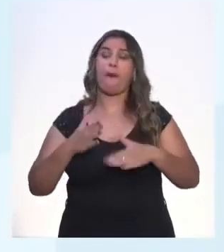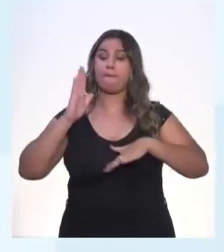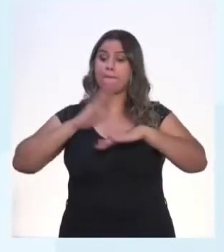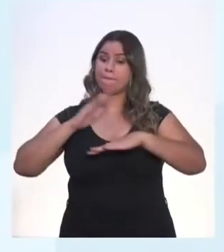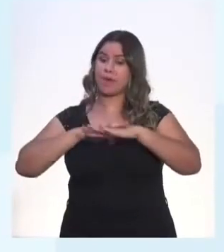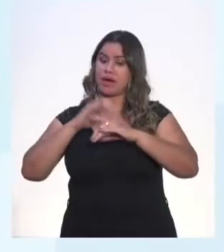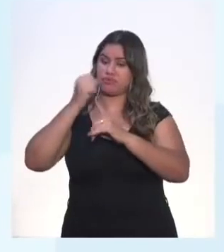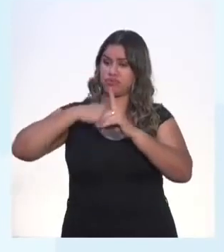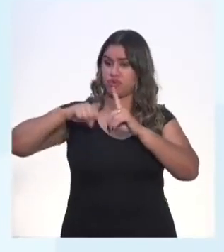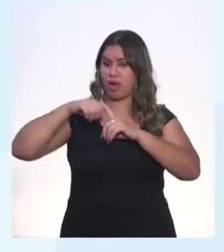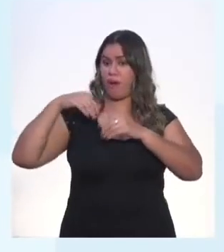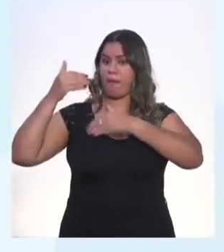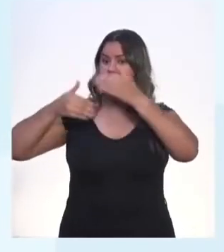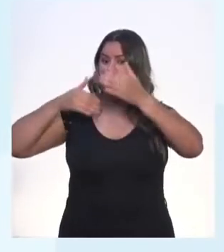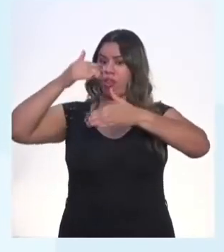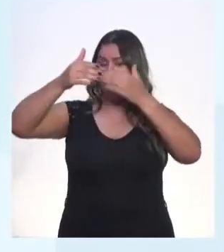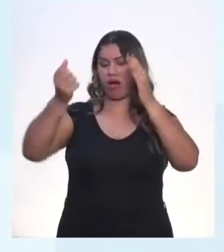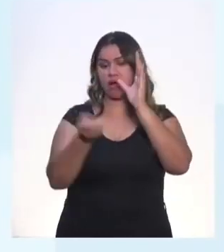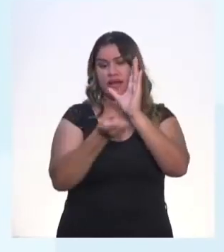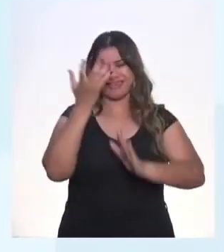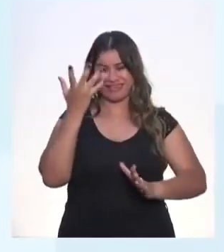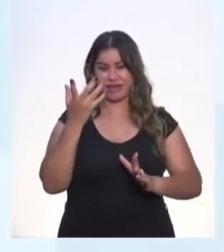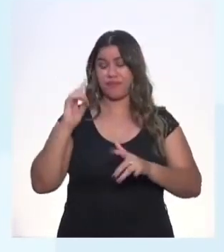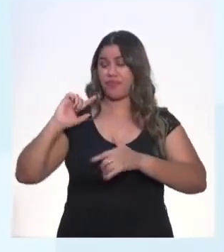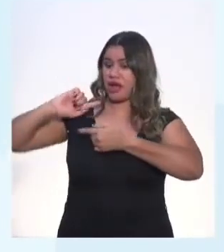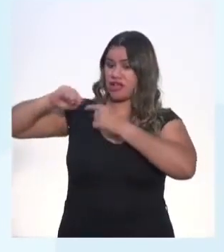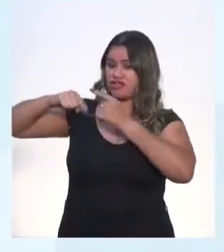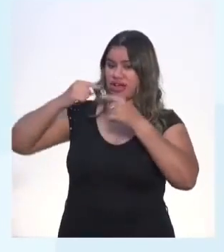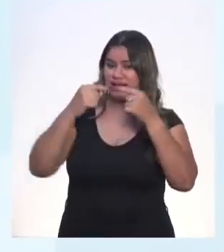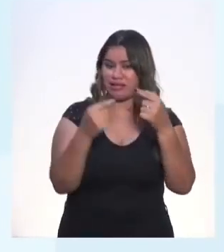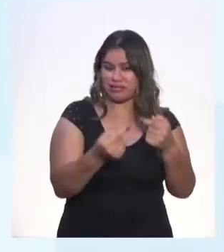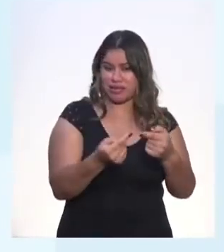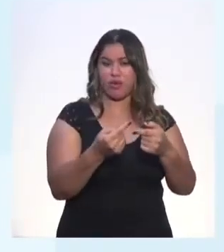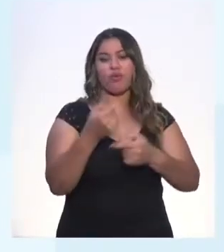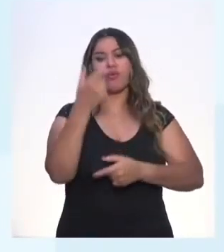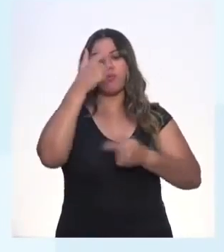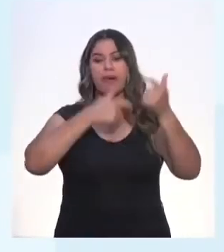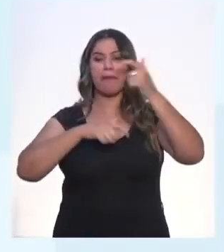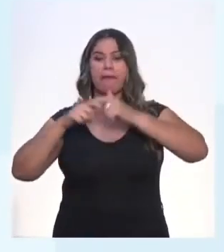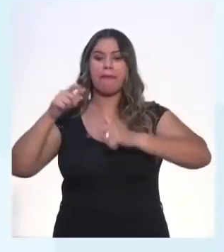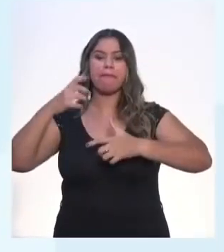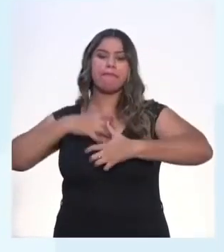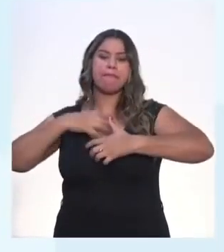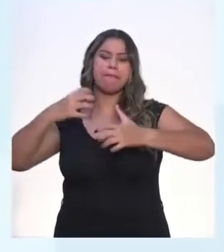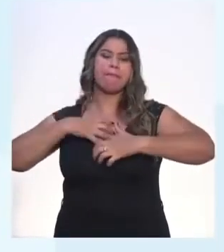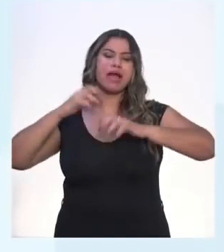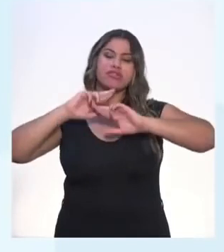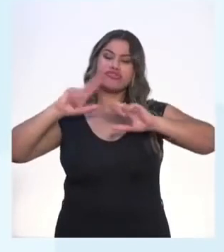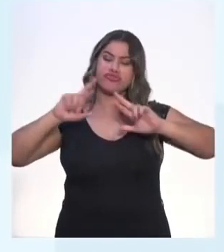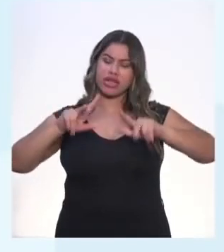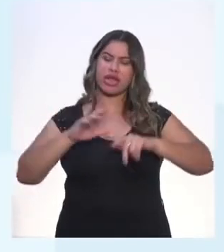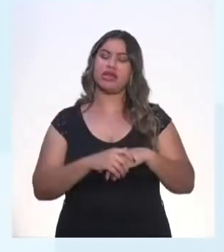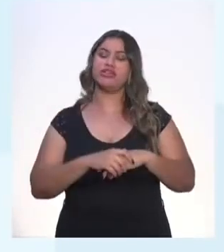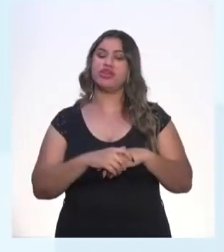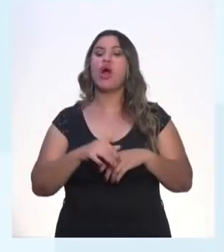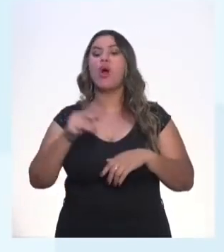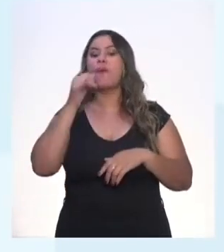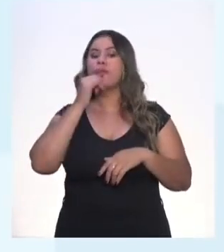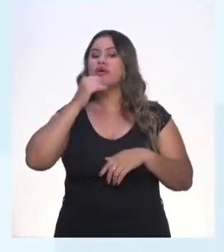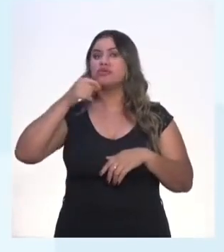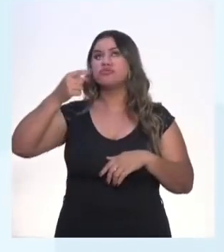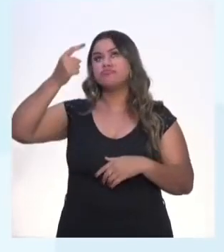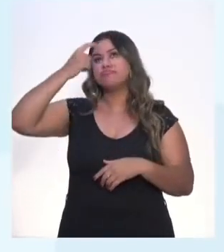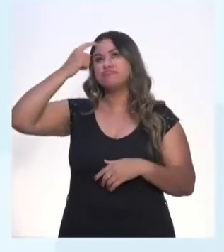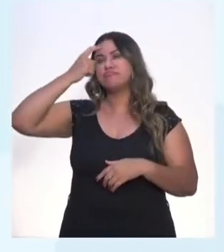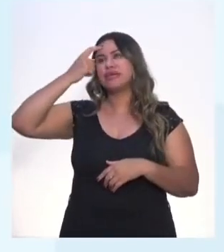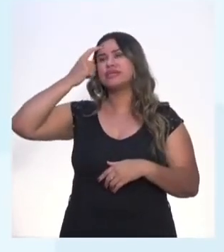constrói ela ao longo da vida. Cada geração constrói e dá uma cara, né, a essa sociedade. Quando a gente vai pensar, a gente pode